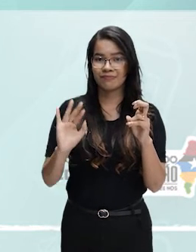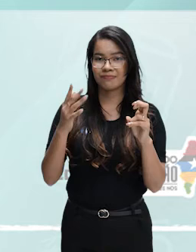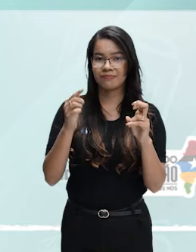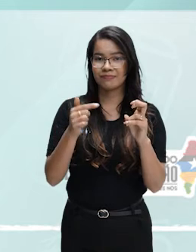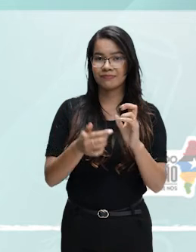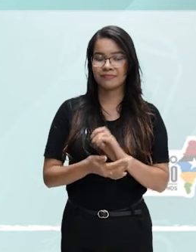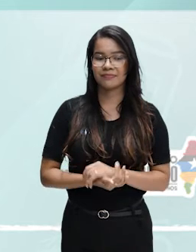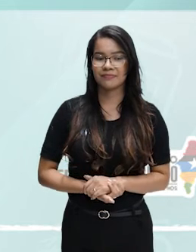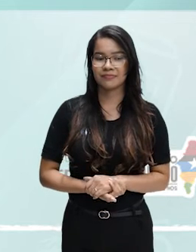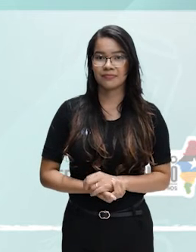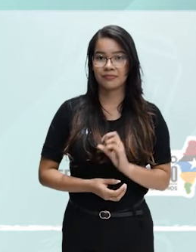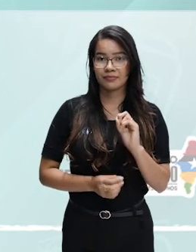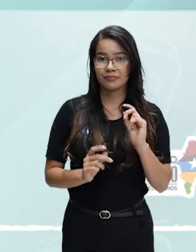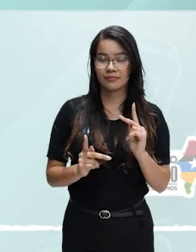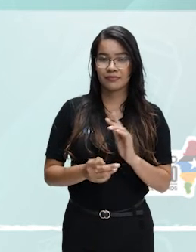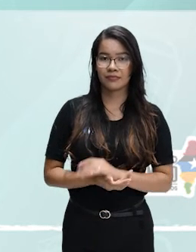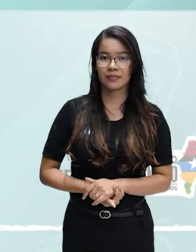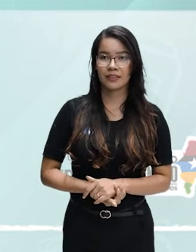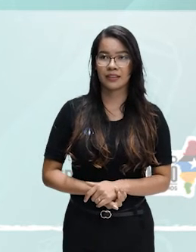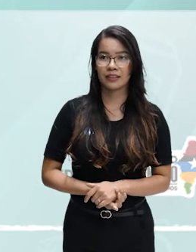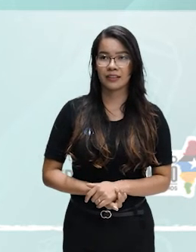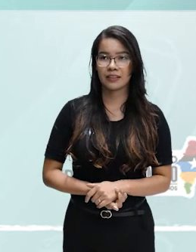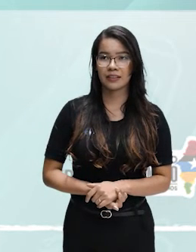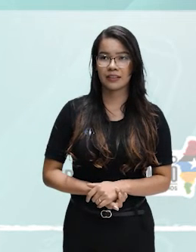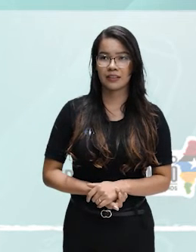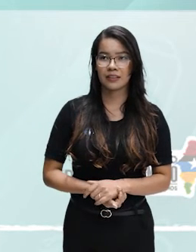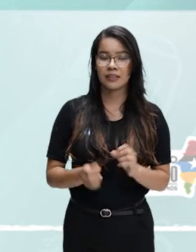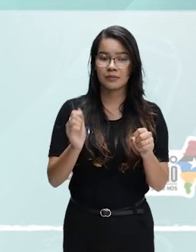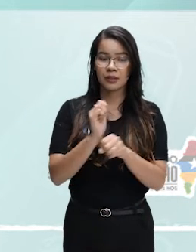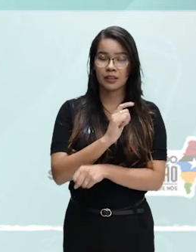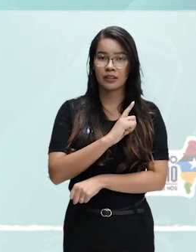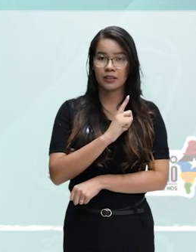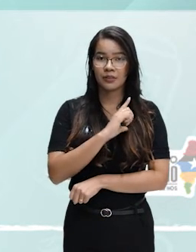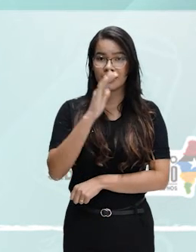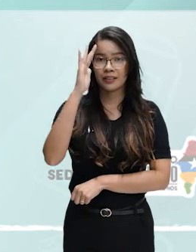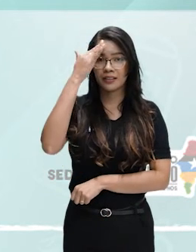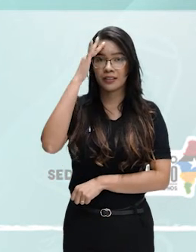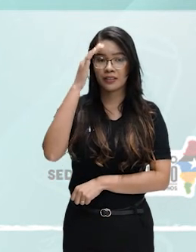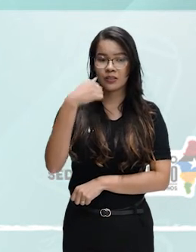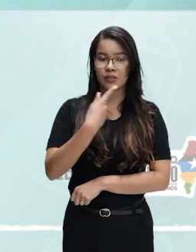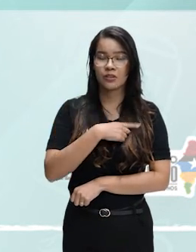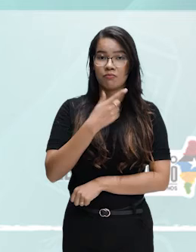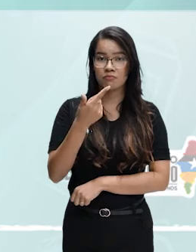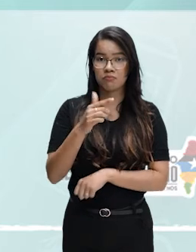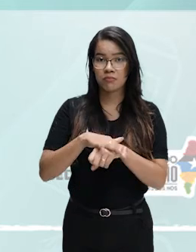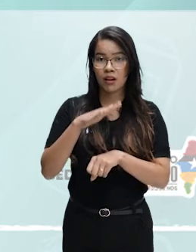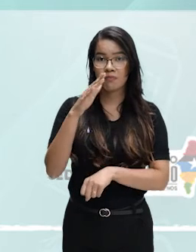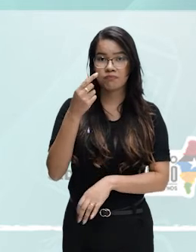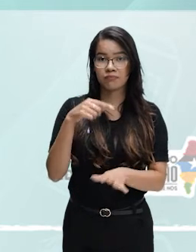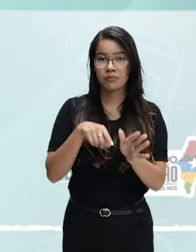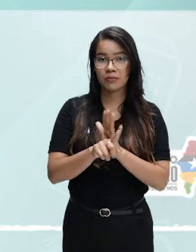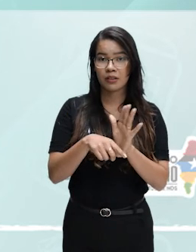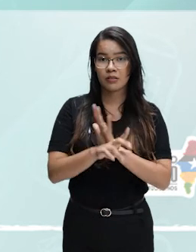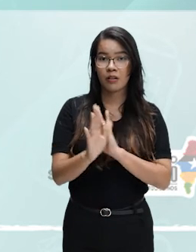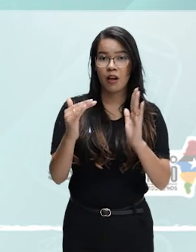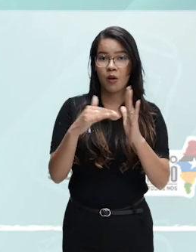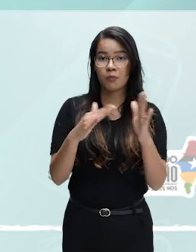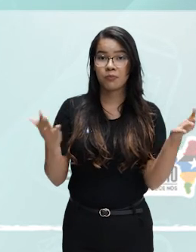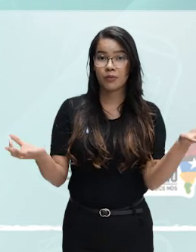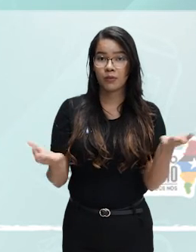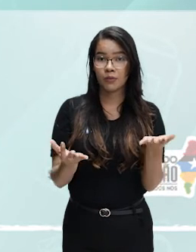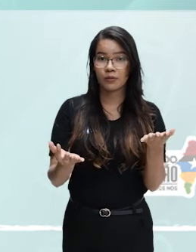tipo de acionamento. Ok, turma? Espero que tenha entendido. Vamos para mais uma, acho que a última de